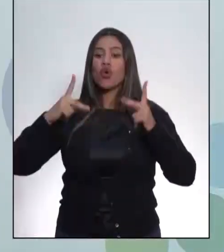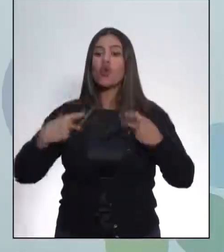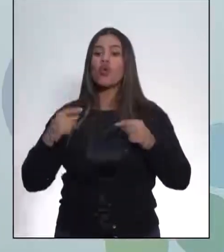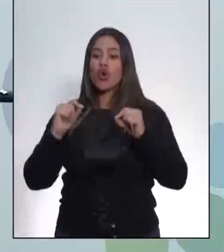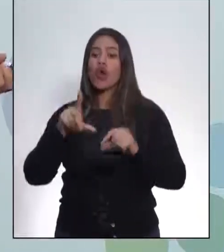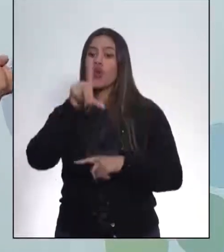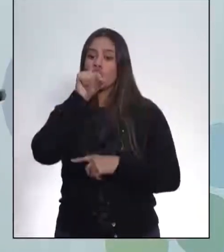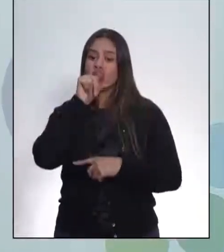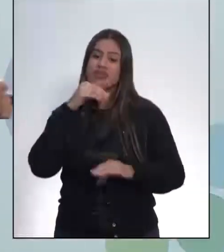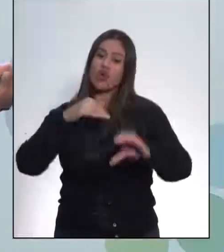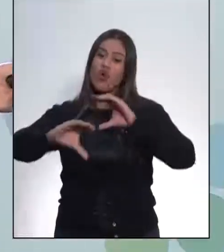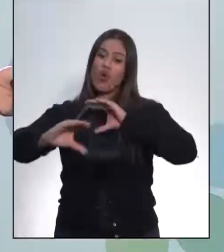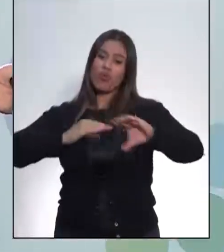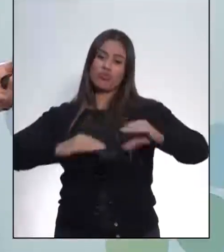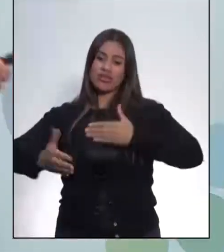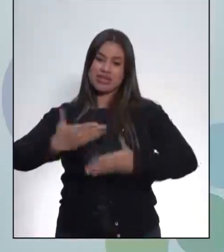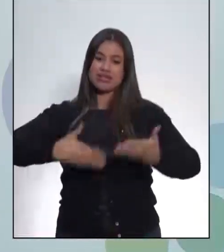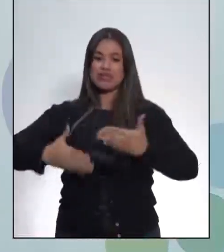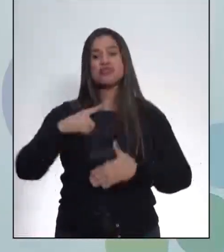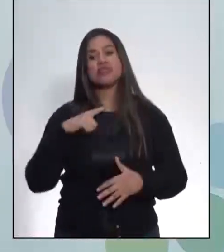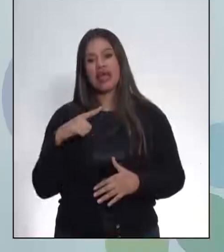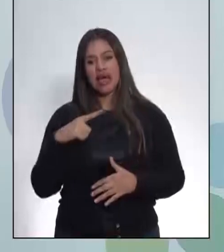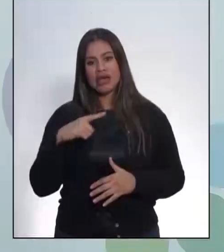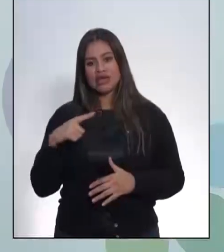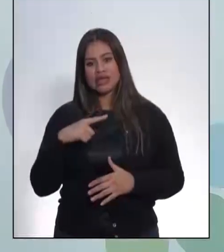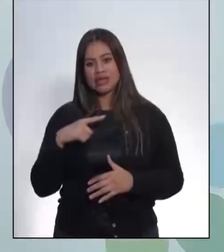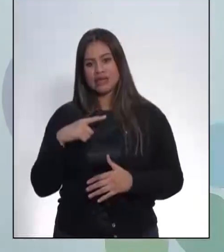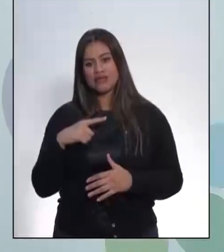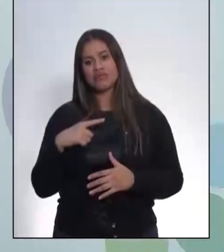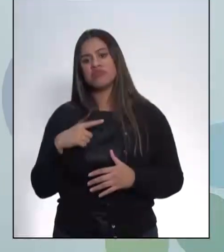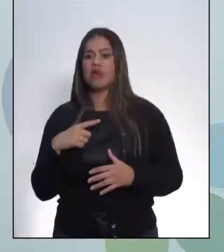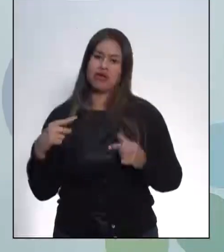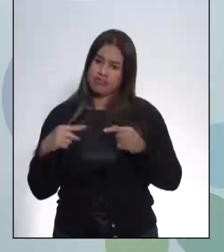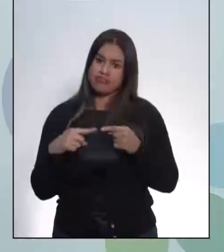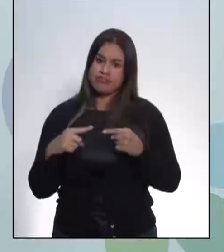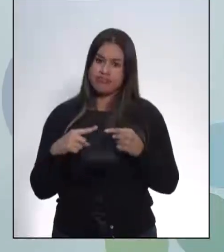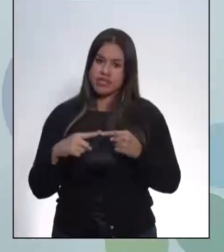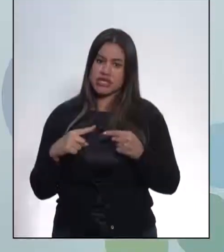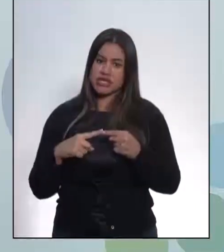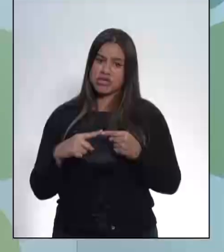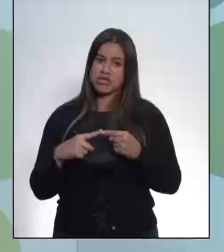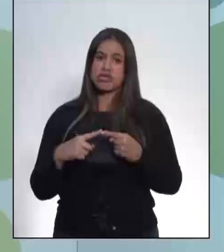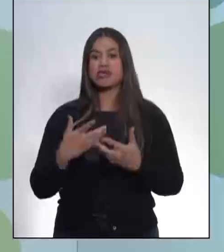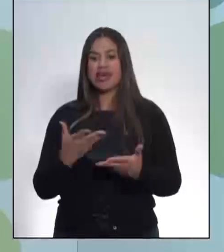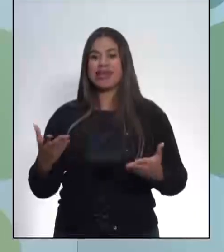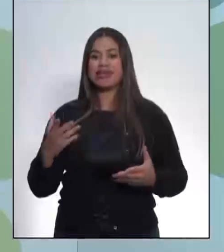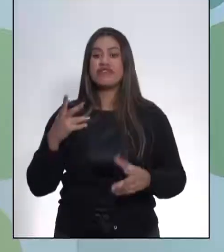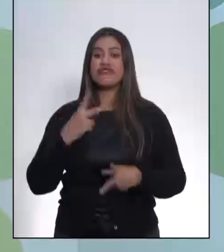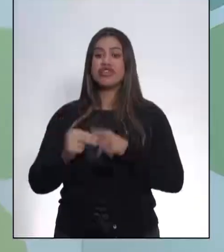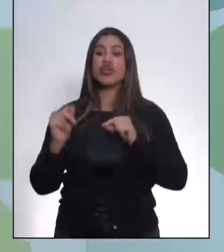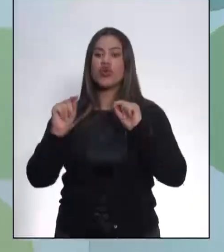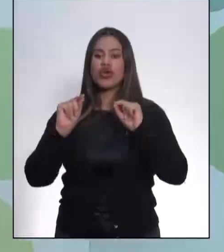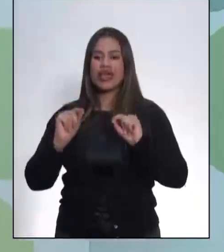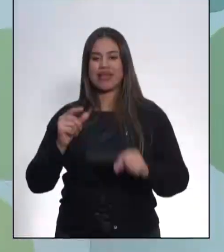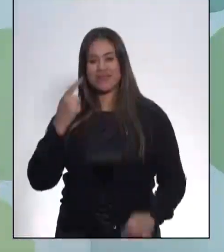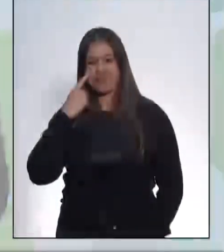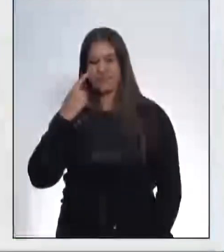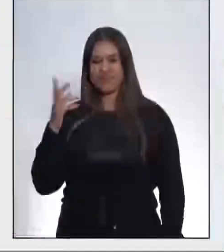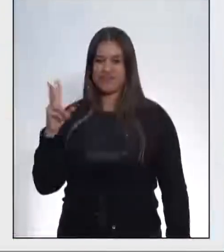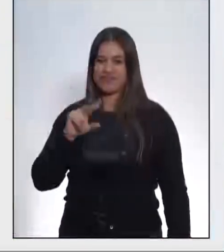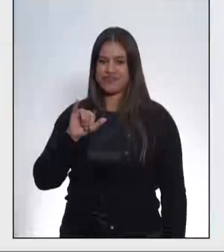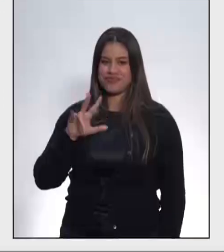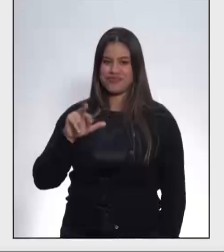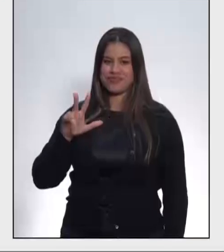é uma forma de comunicação e de expressão. Sintética, mas é. E aí, esse aqui ganhou. Vamos ver quem ganhou? Foi a